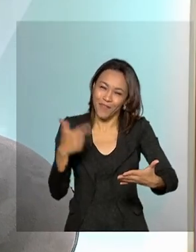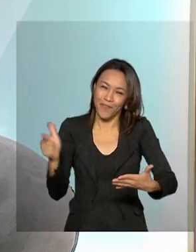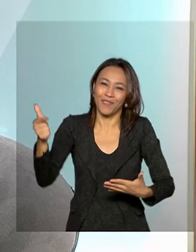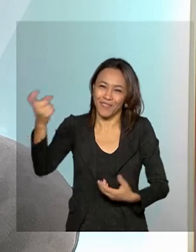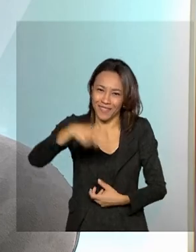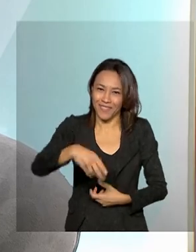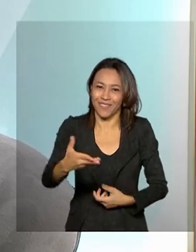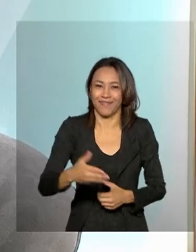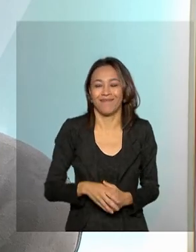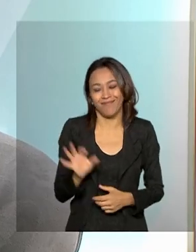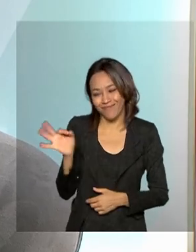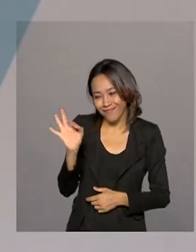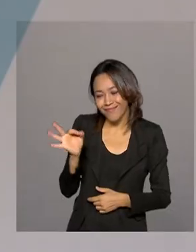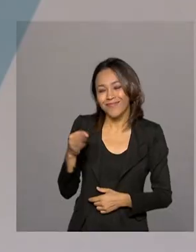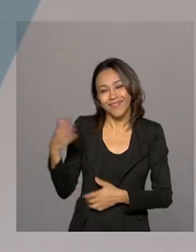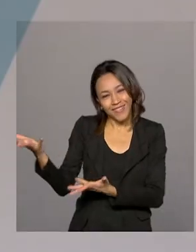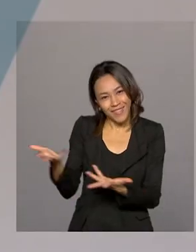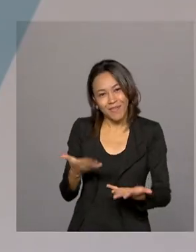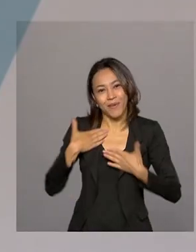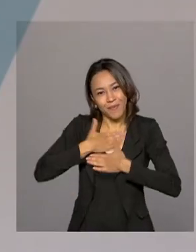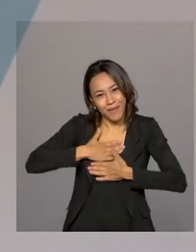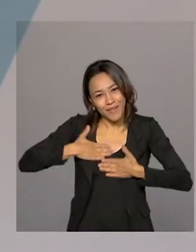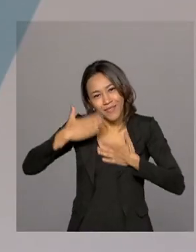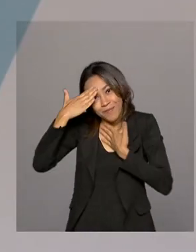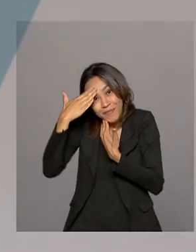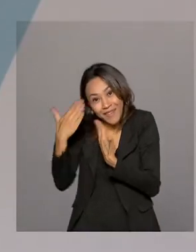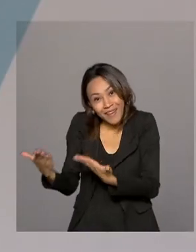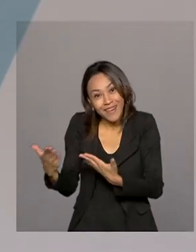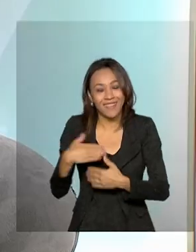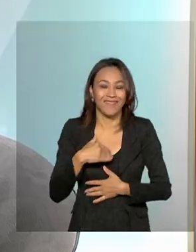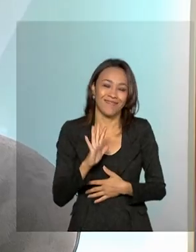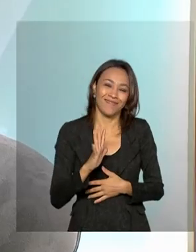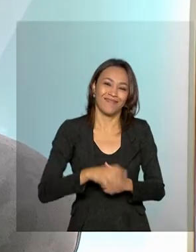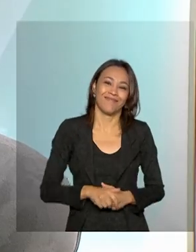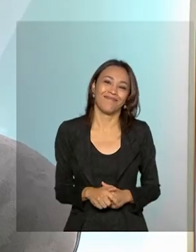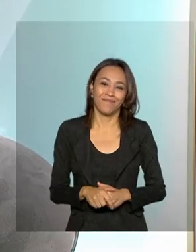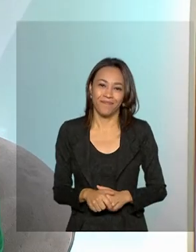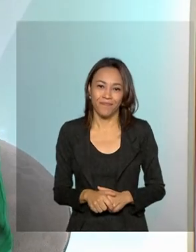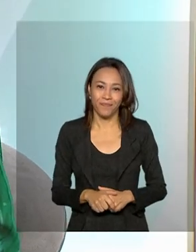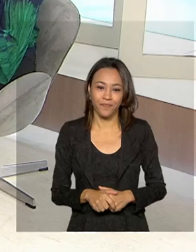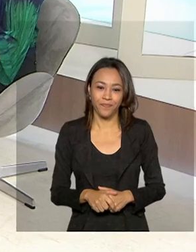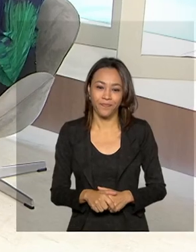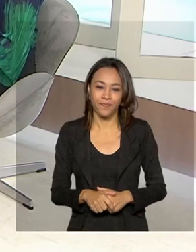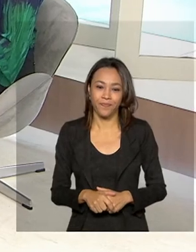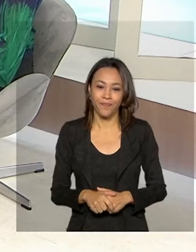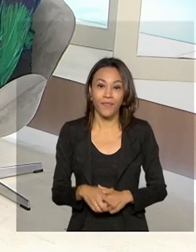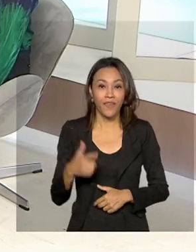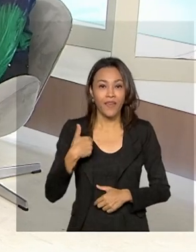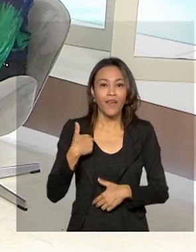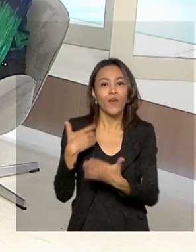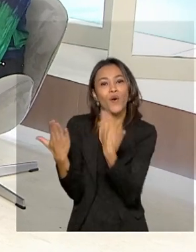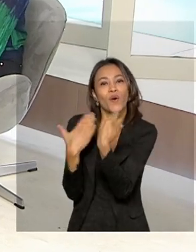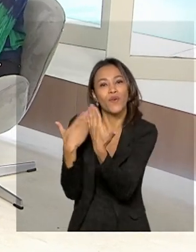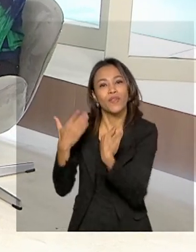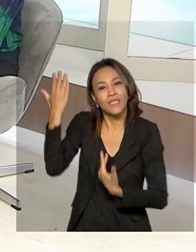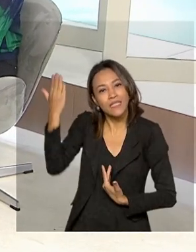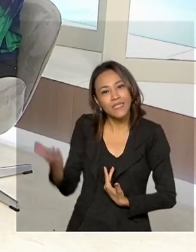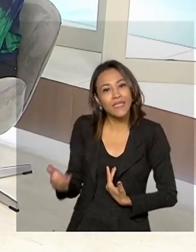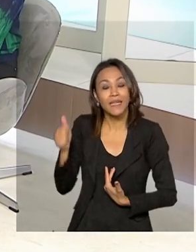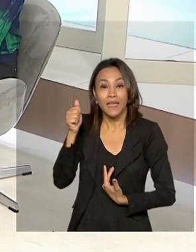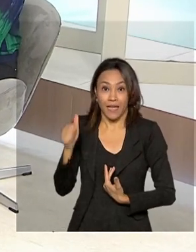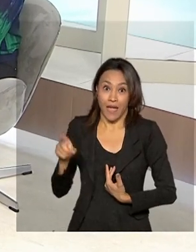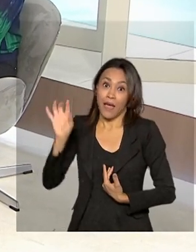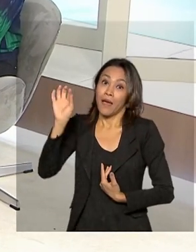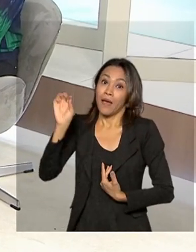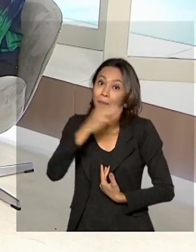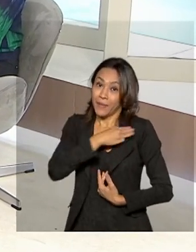bom? Com certeza. Vamos recebê-la com muito prazer. Muito obrigado, ministra. De nada. Eu conversei com a ministra da Mulher, da